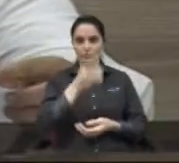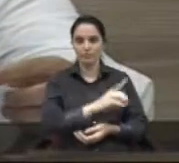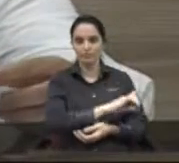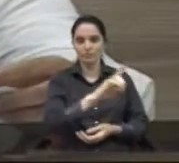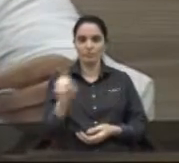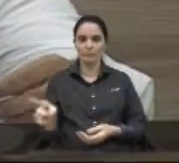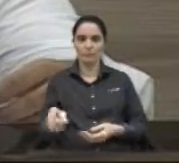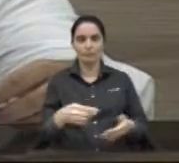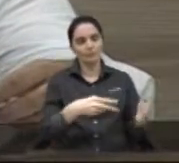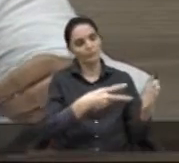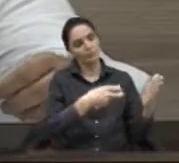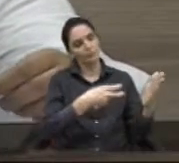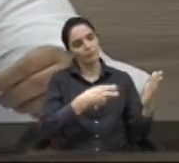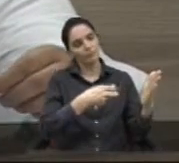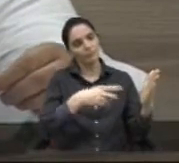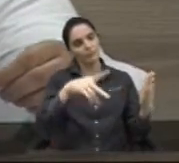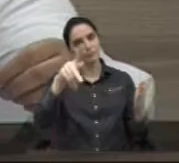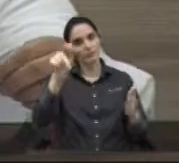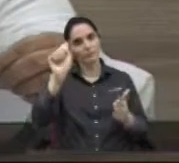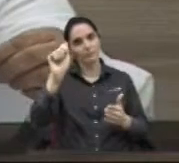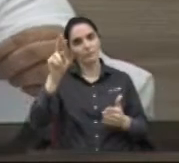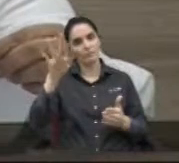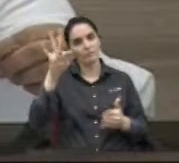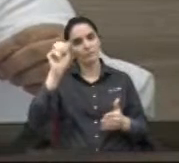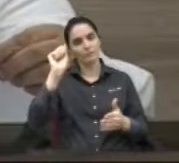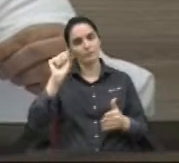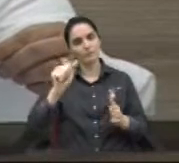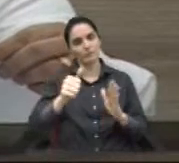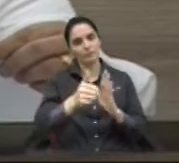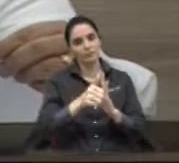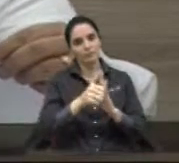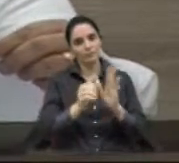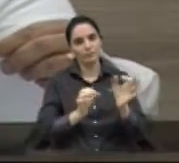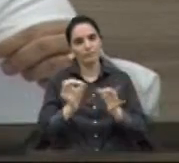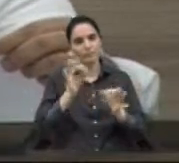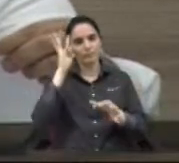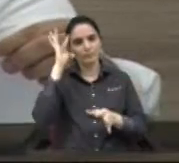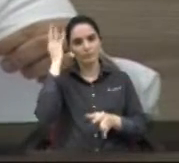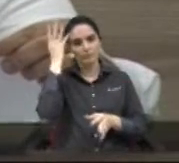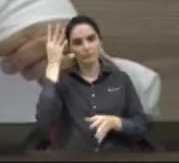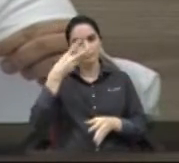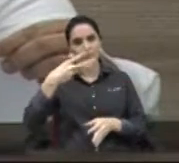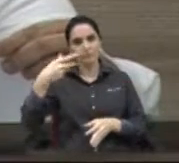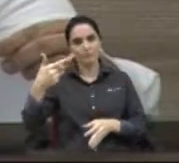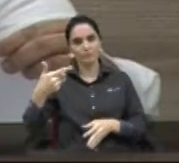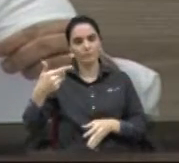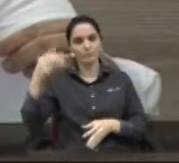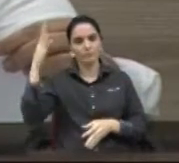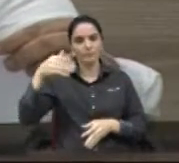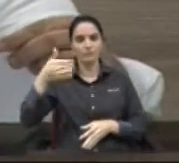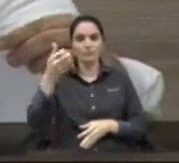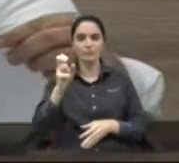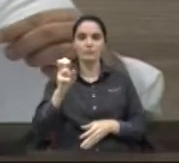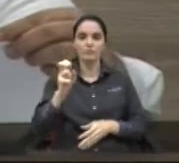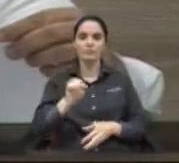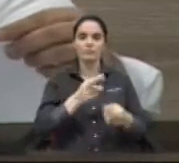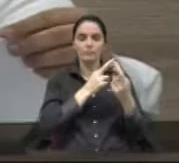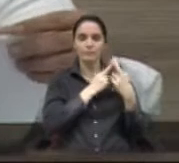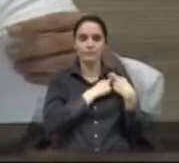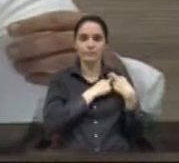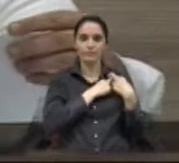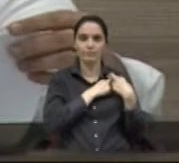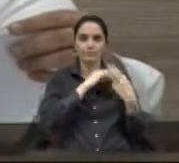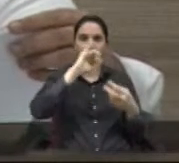onde apreciaremos os itens da pauta. Item 1 da pauta, projeto de resolução número 32/2015, de autoria do